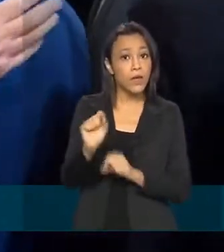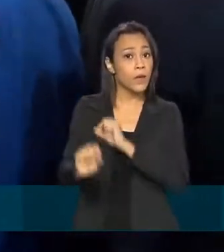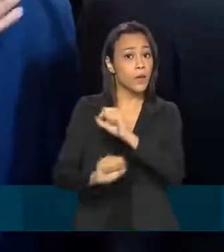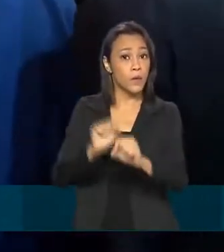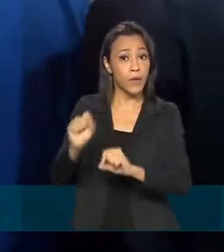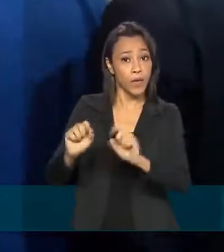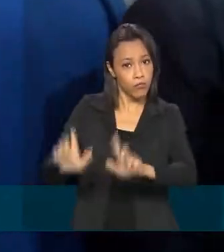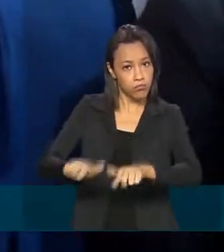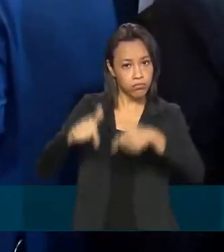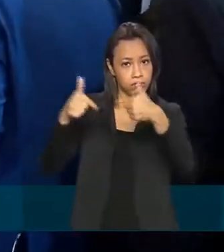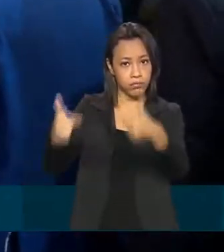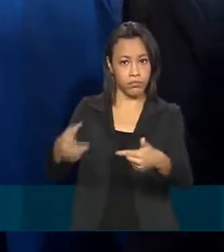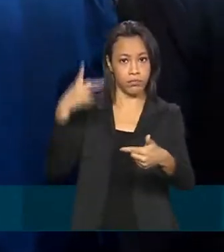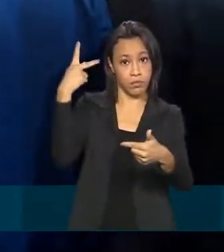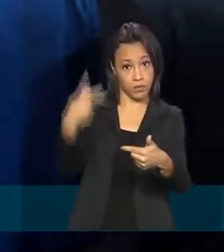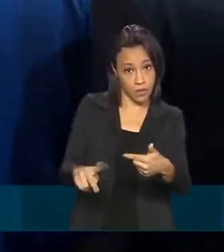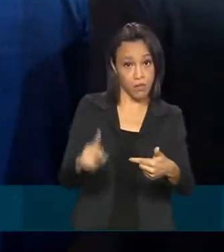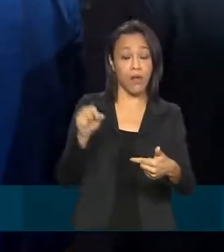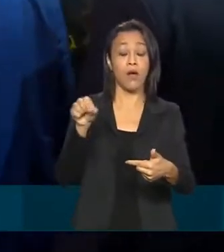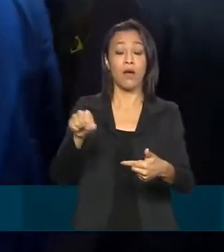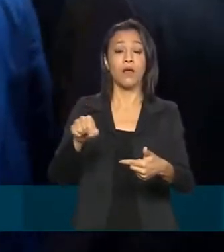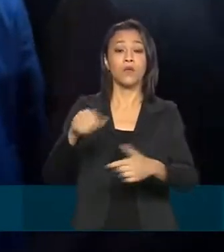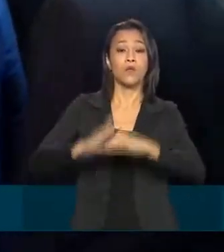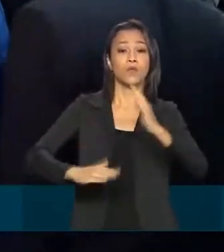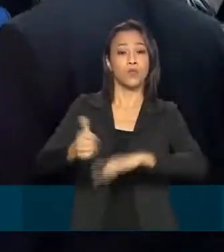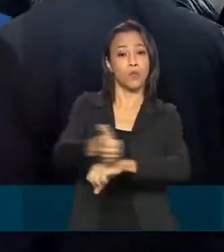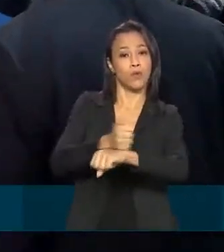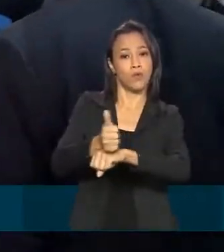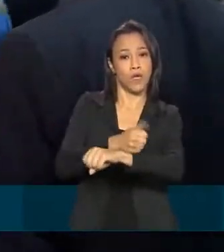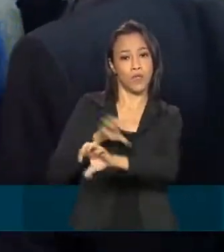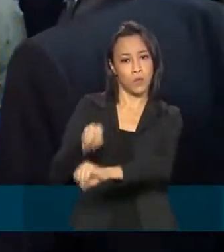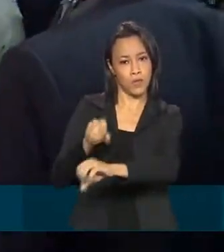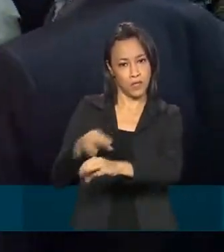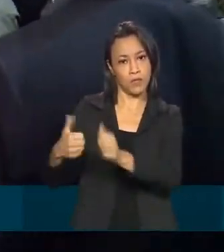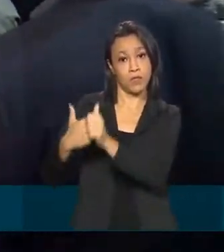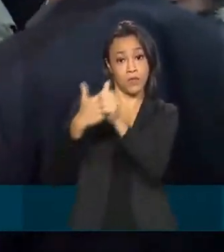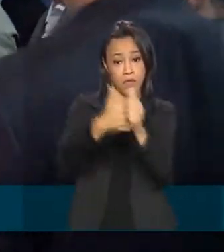educação previstas na Lei de Diretrizes e Bases.